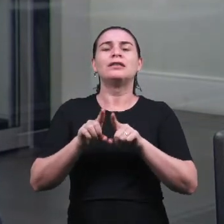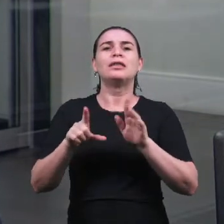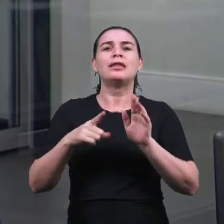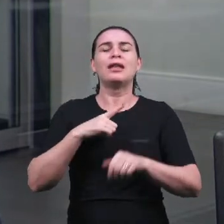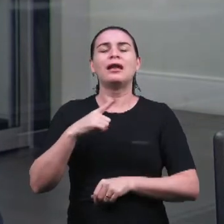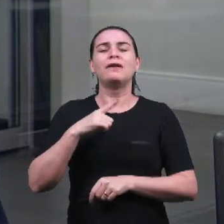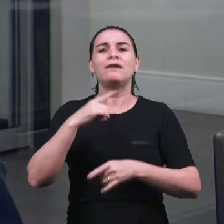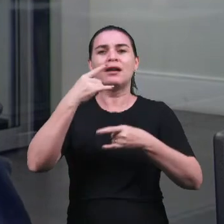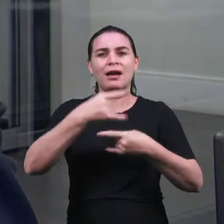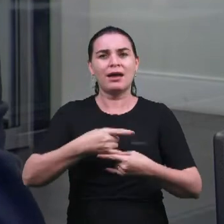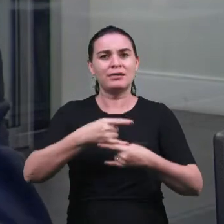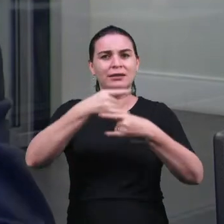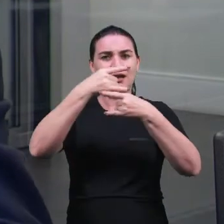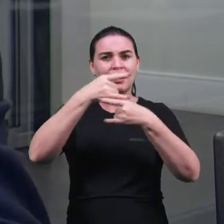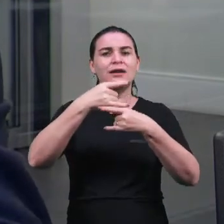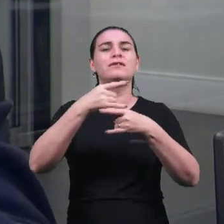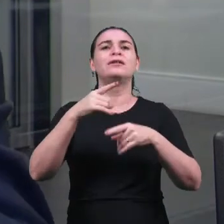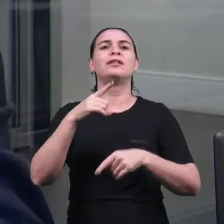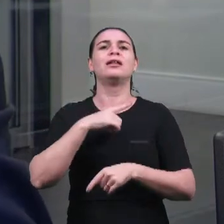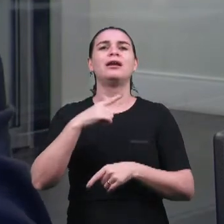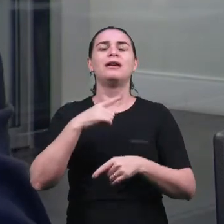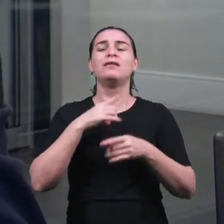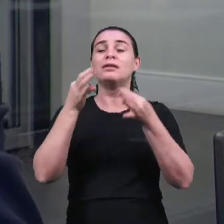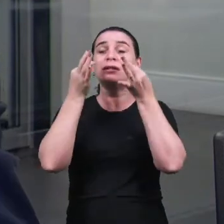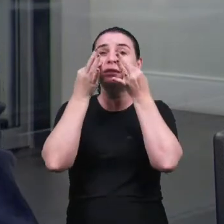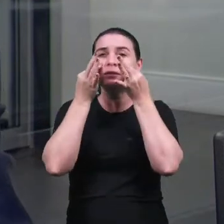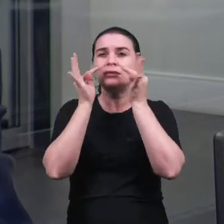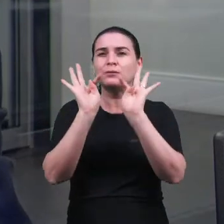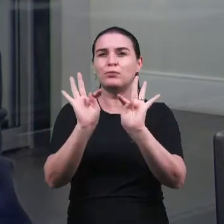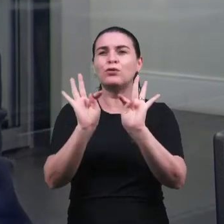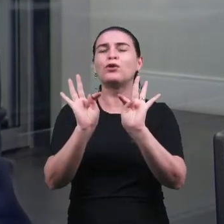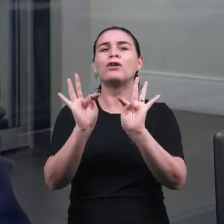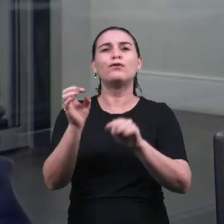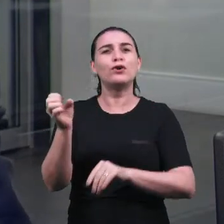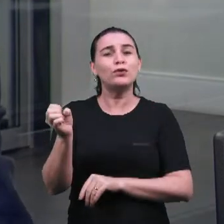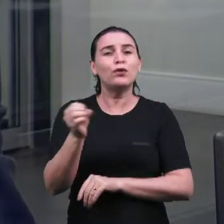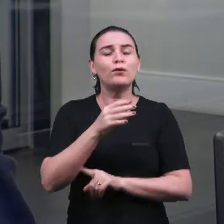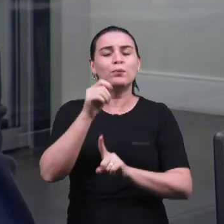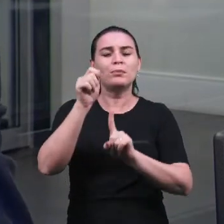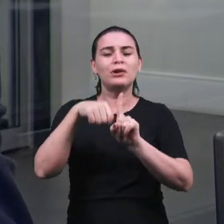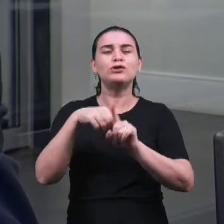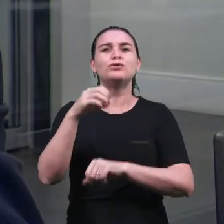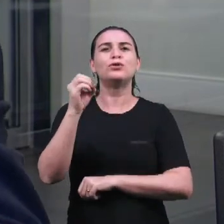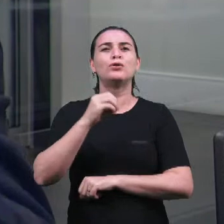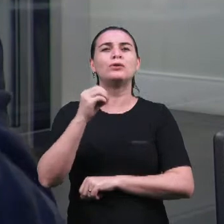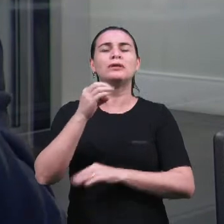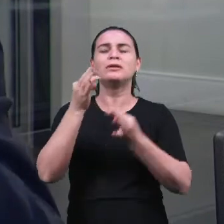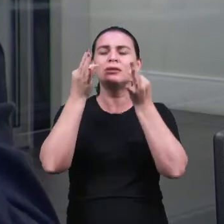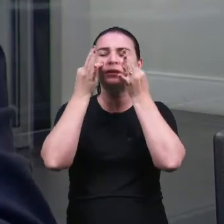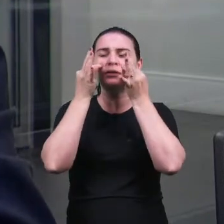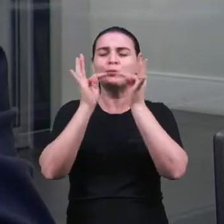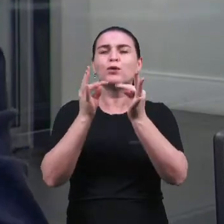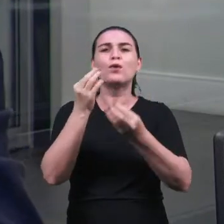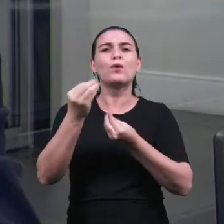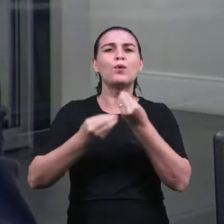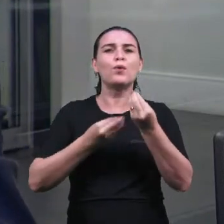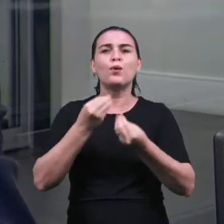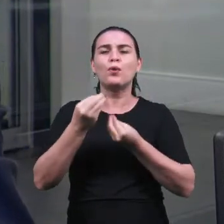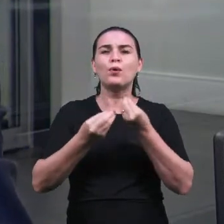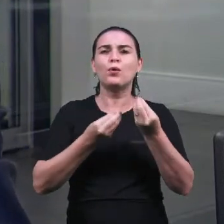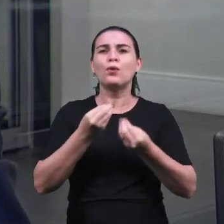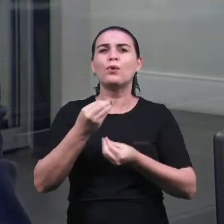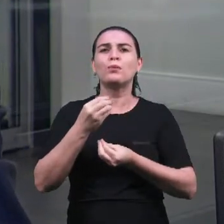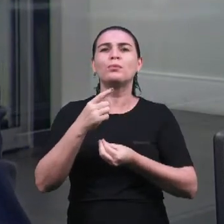muito. Tivemos os testemunhos, que o Senhor abriu uma coisa nova esse ano, no mês de outubro, que foi o testemunho dos irmãos de como eles receberam os